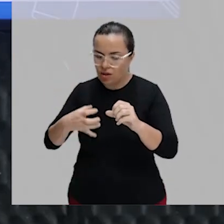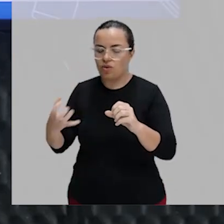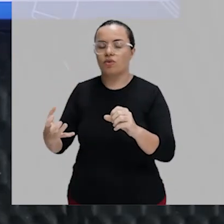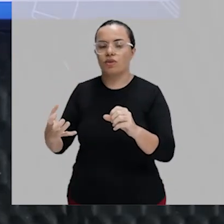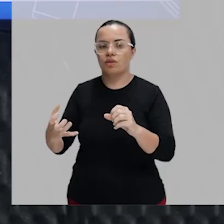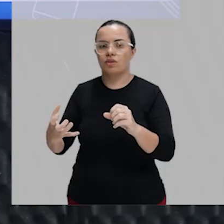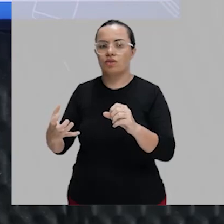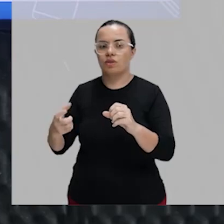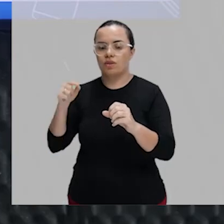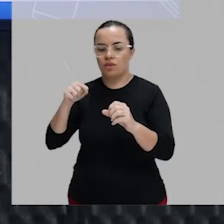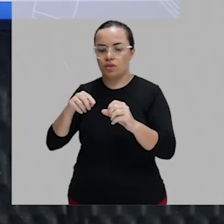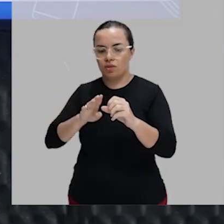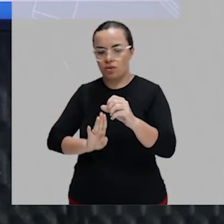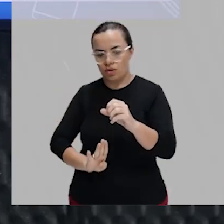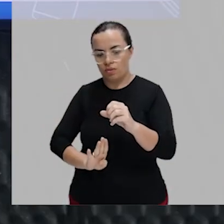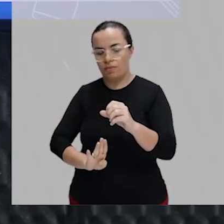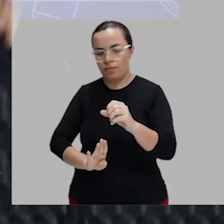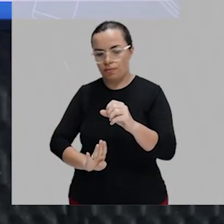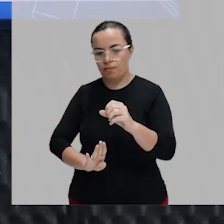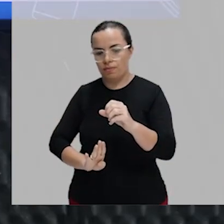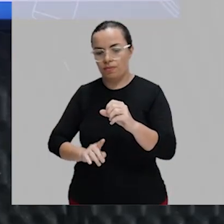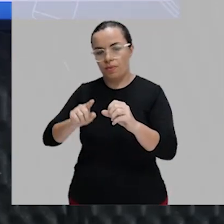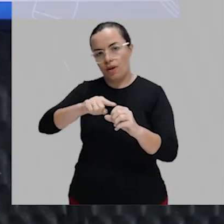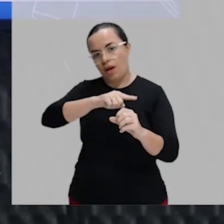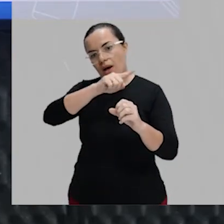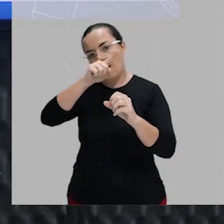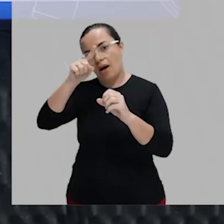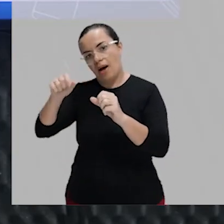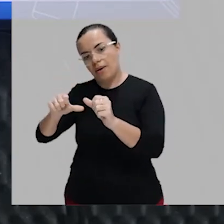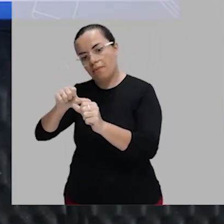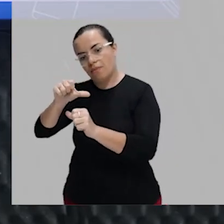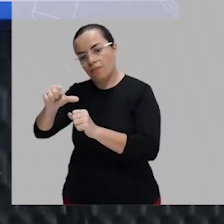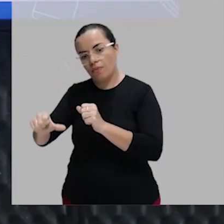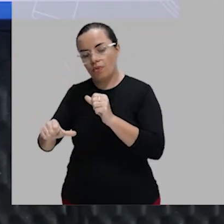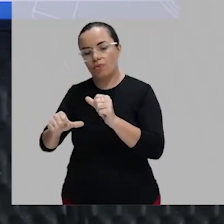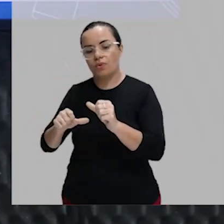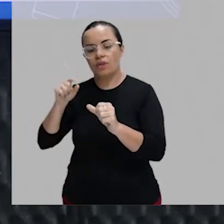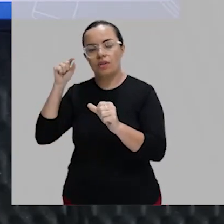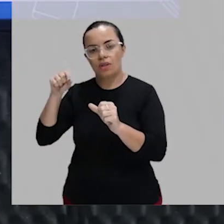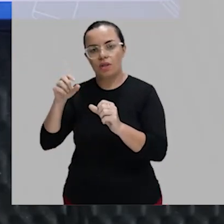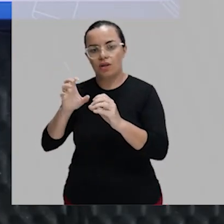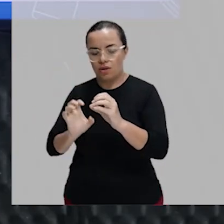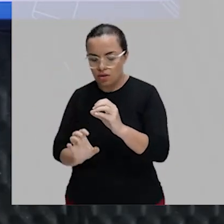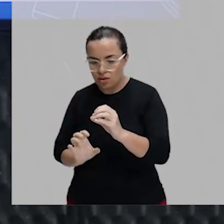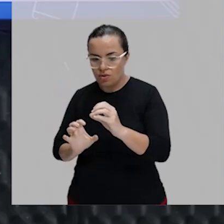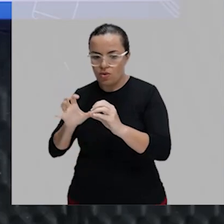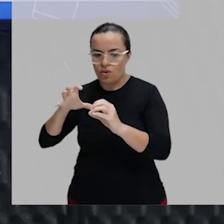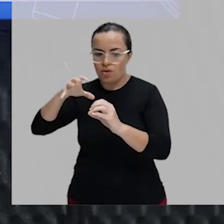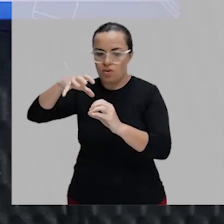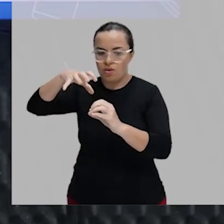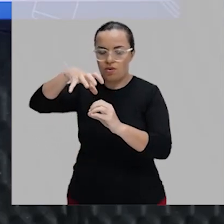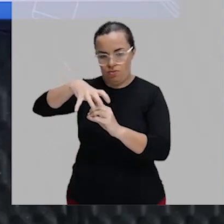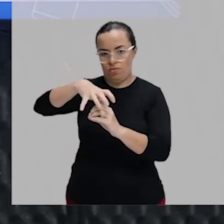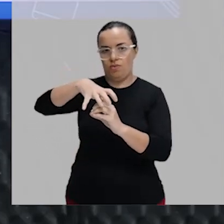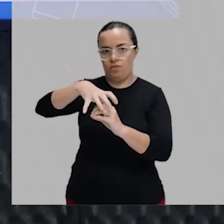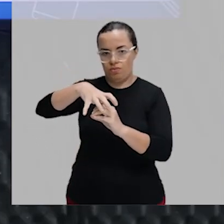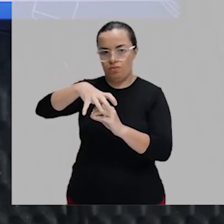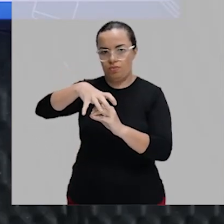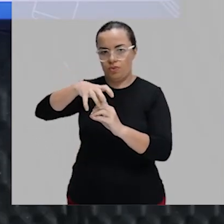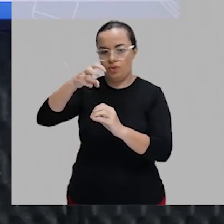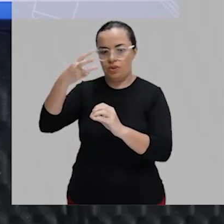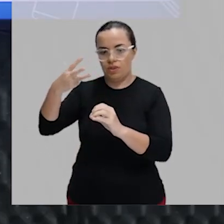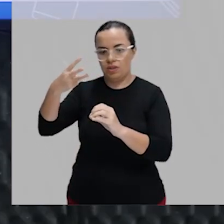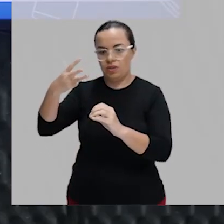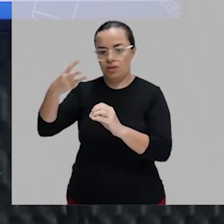3 não será convertido no produto final. E perceba, cada enzima, a enzima A, a